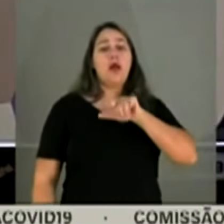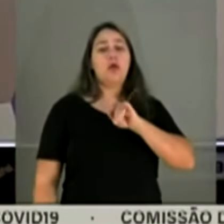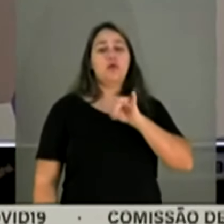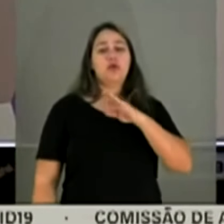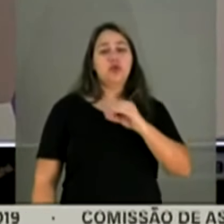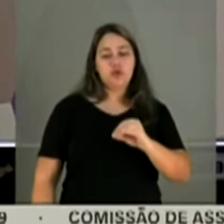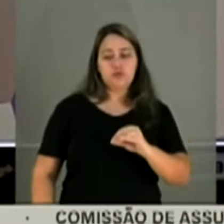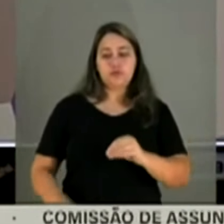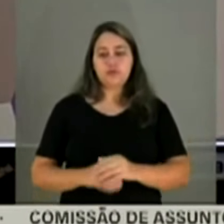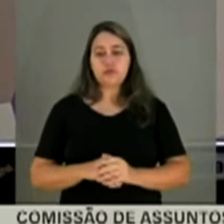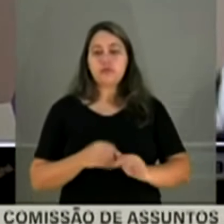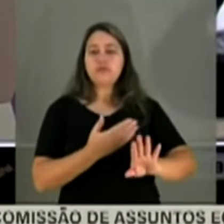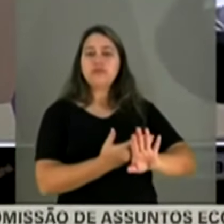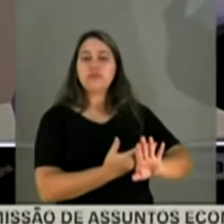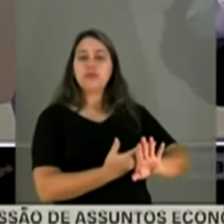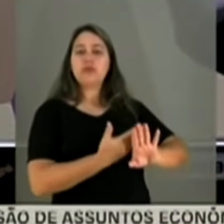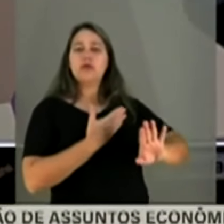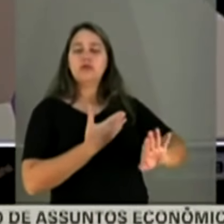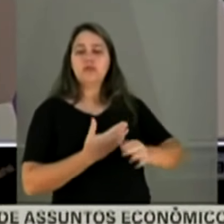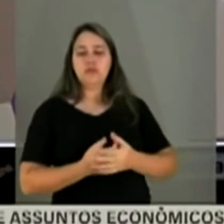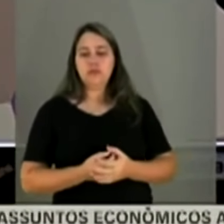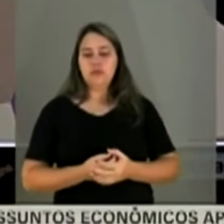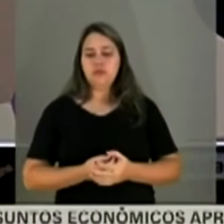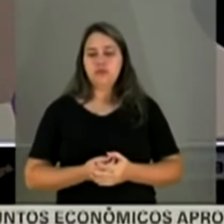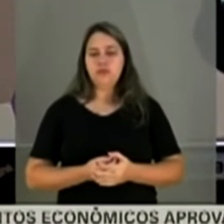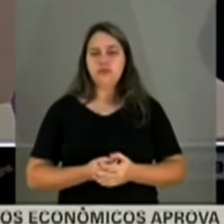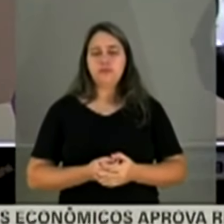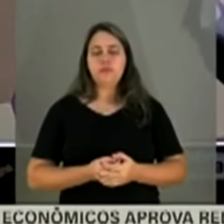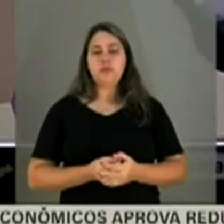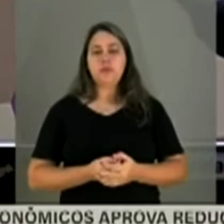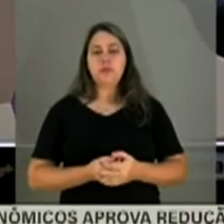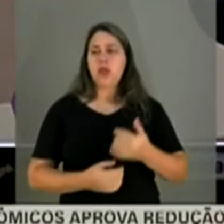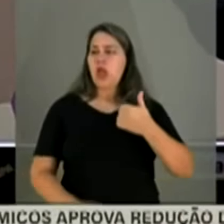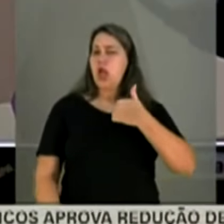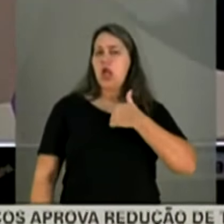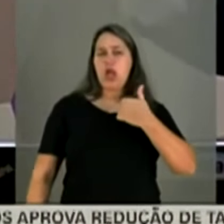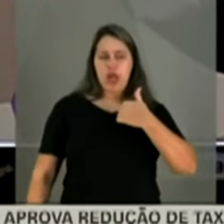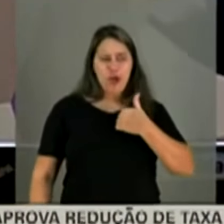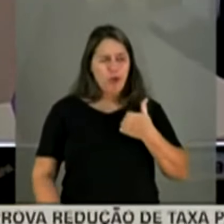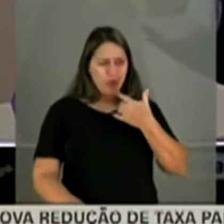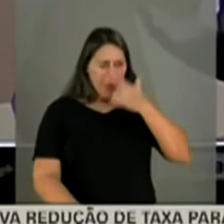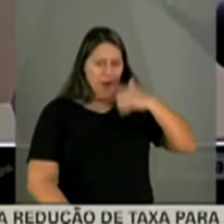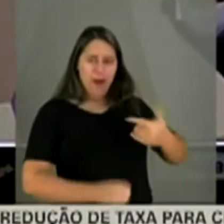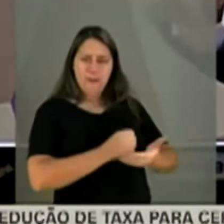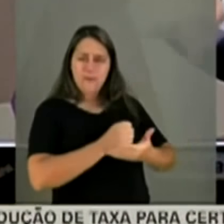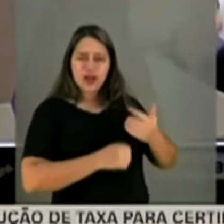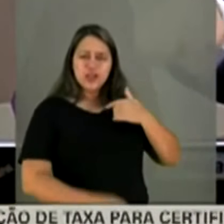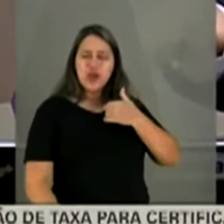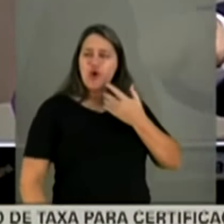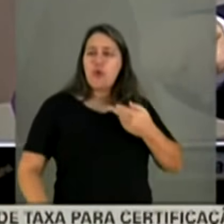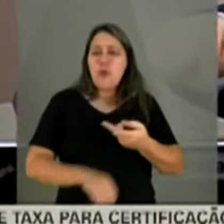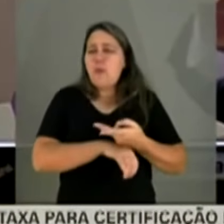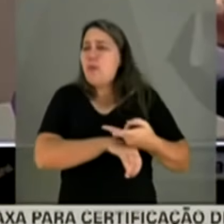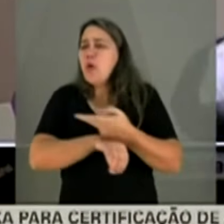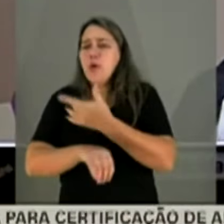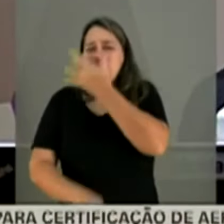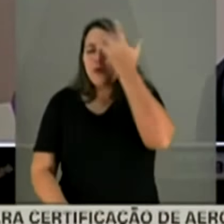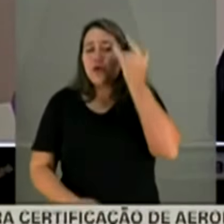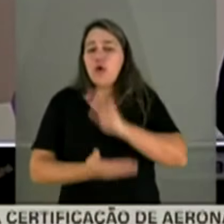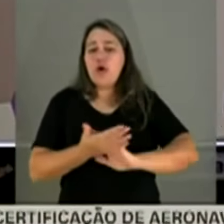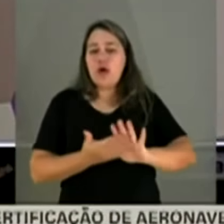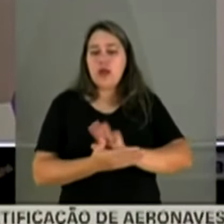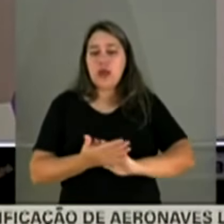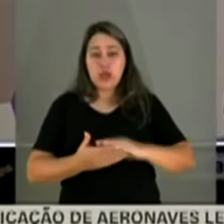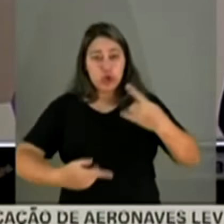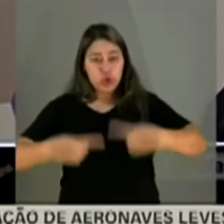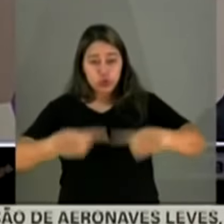afastou. Vírgula, presidente. Eu não corri atrás de ninguém. Não, não, não. Diga a base do governo. Eu não corri atrás de ninguém. Daqui. Assegura a palavra daqui. Assegura a palavra,